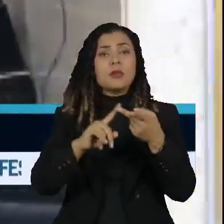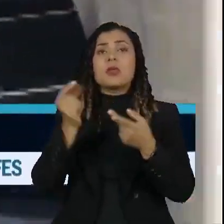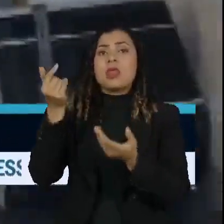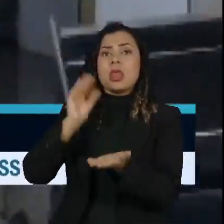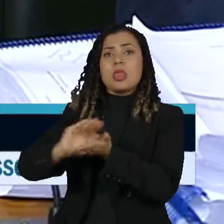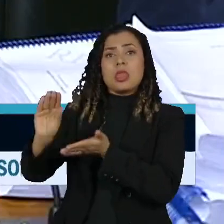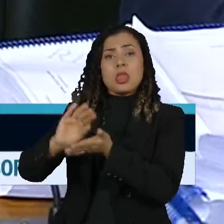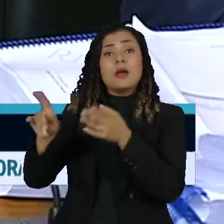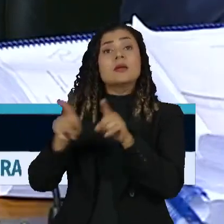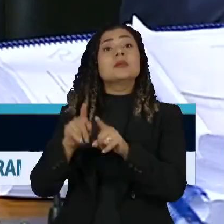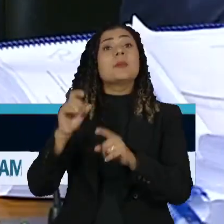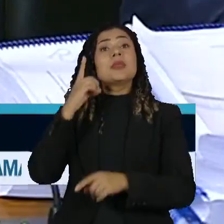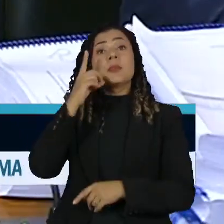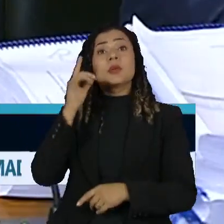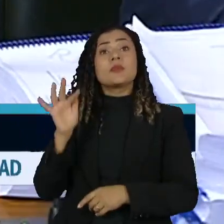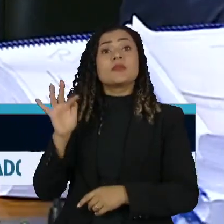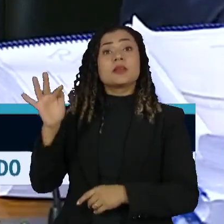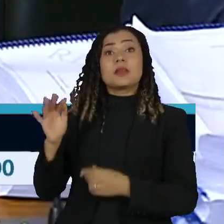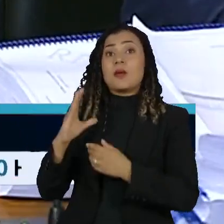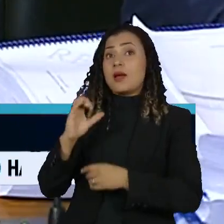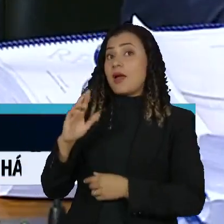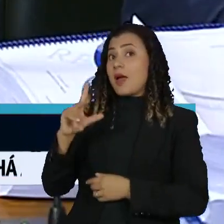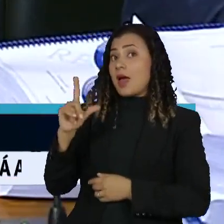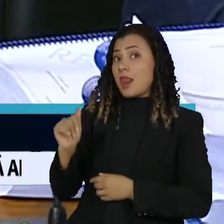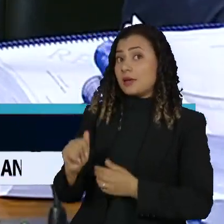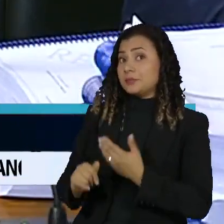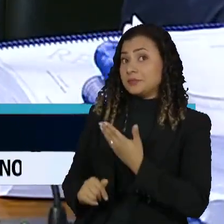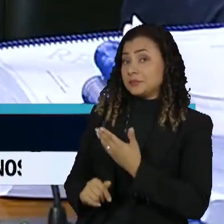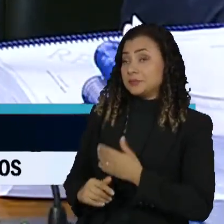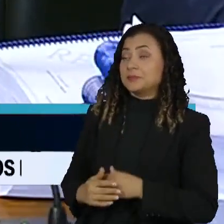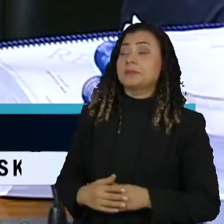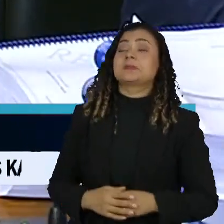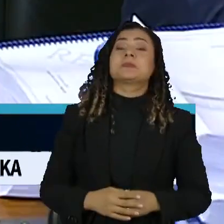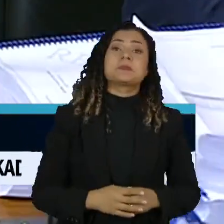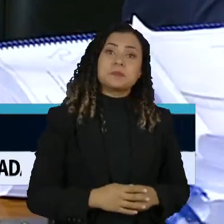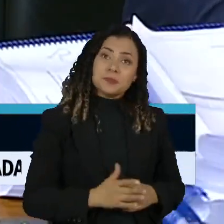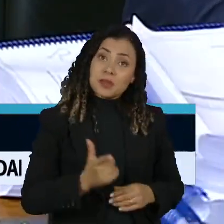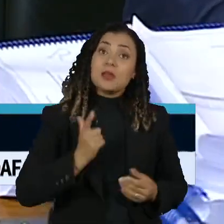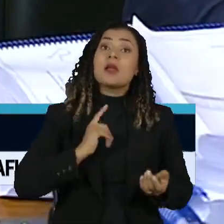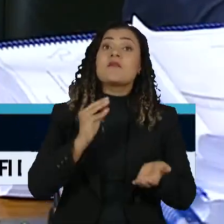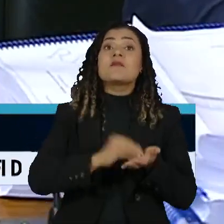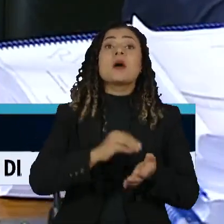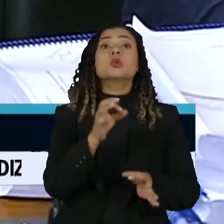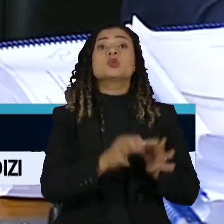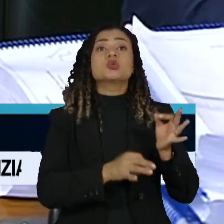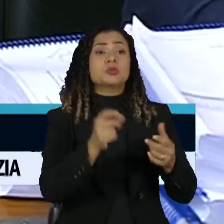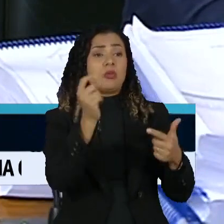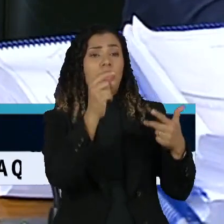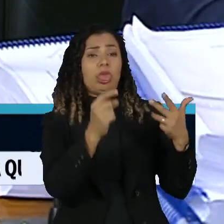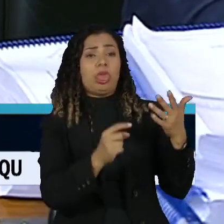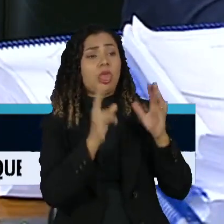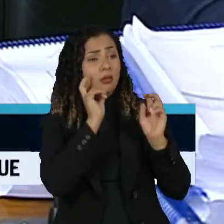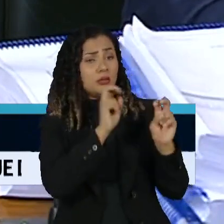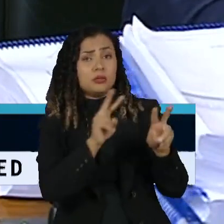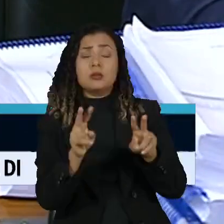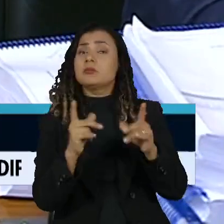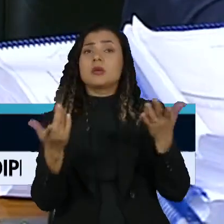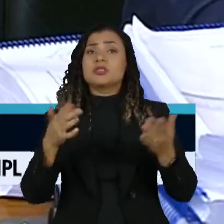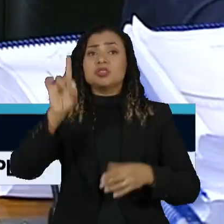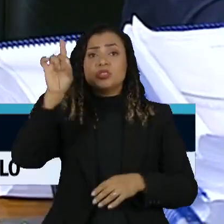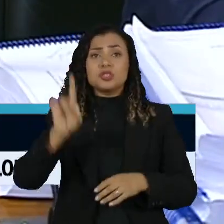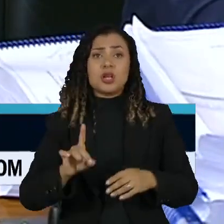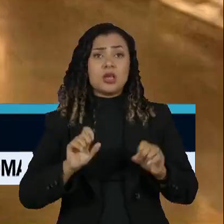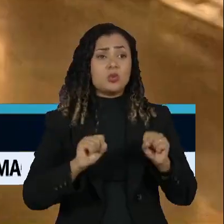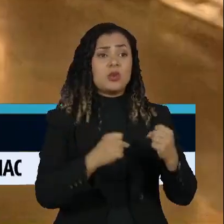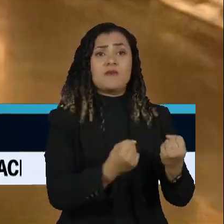e até a deputada federal Carla Zambelli. Então foram uma série de injustiças que foram cometidas aqui, sem direito a qualquer direito